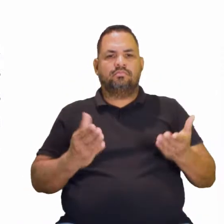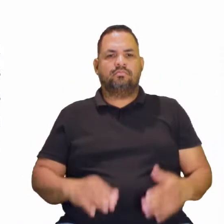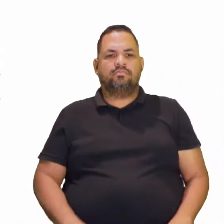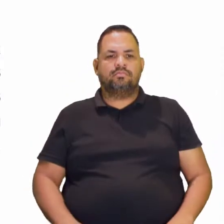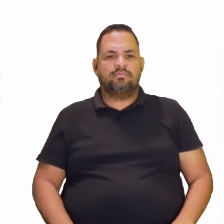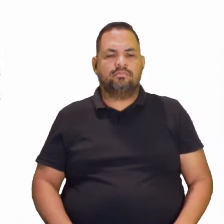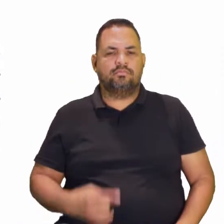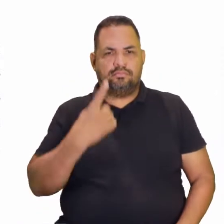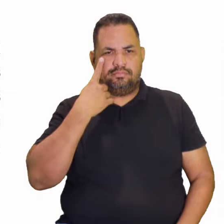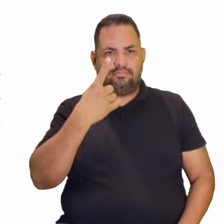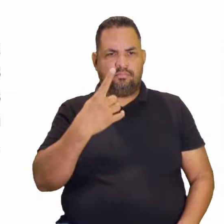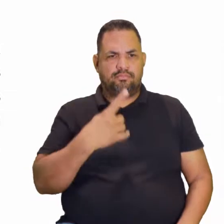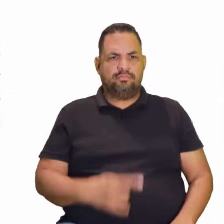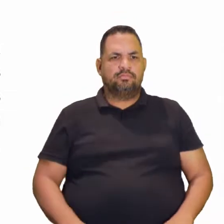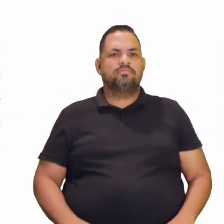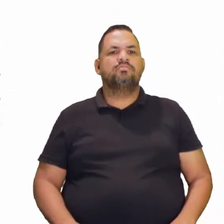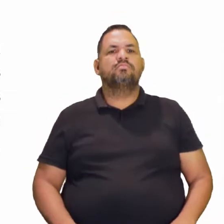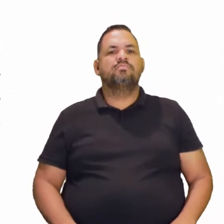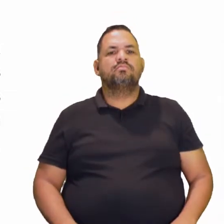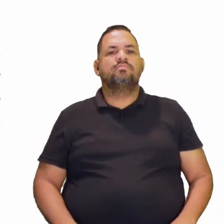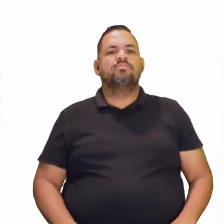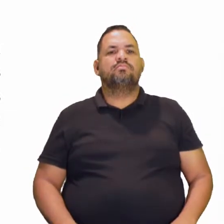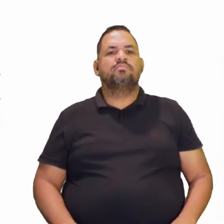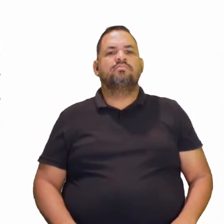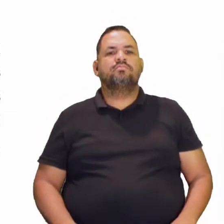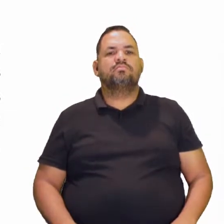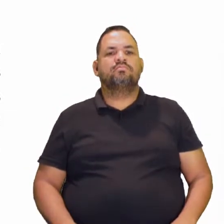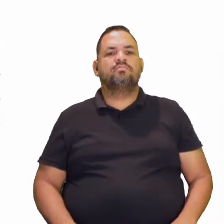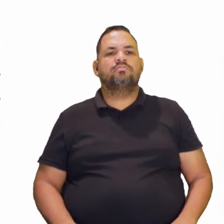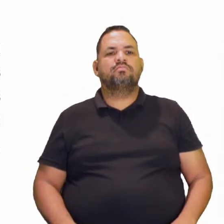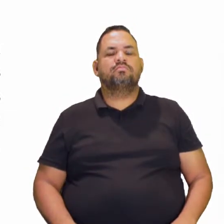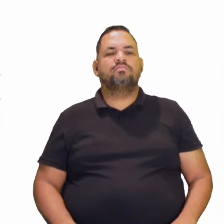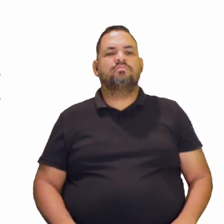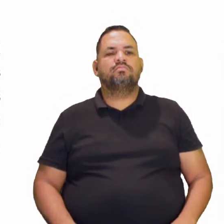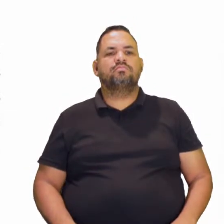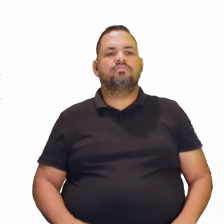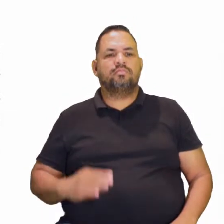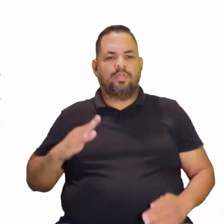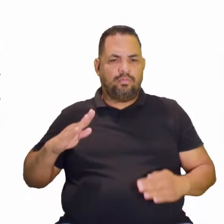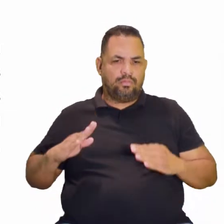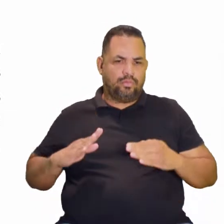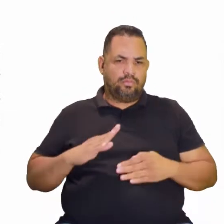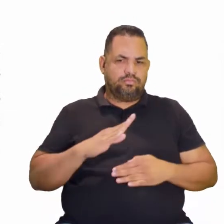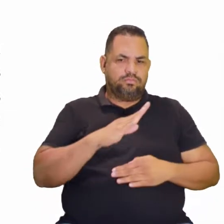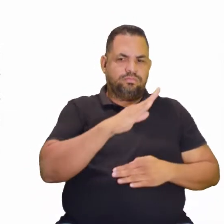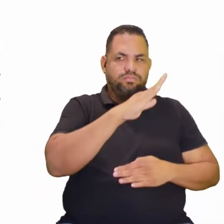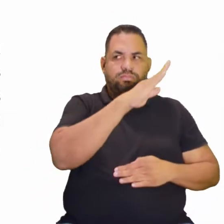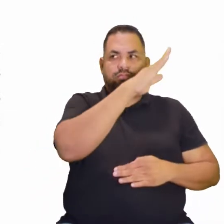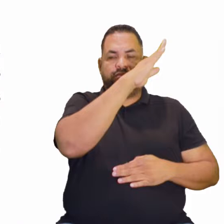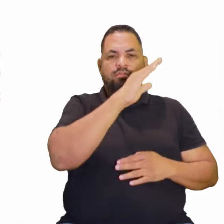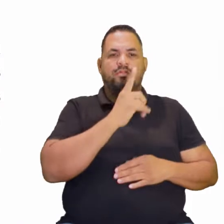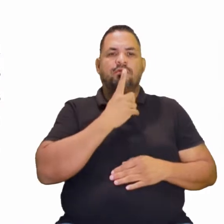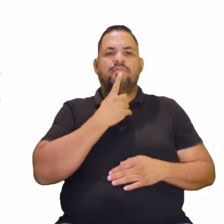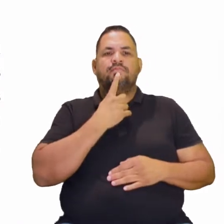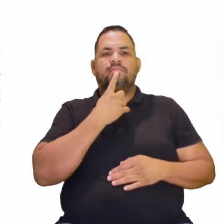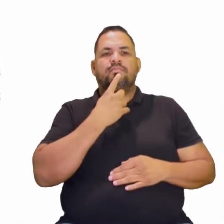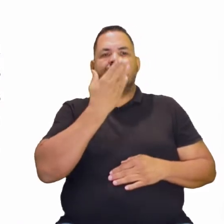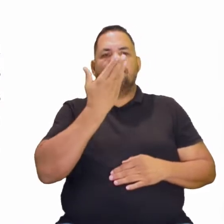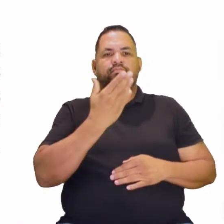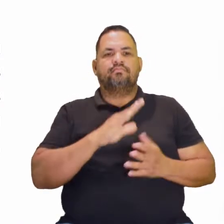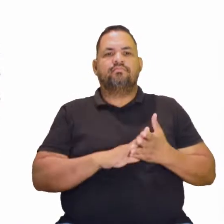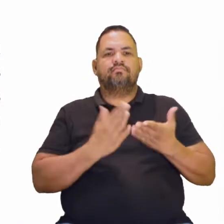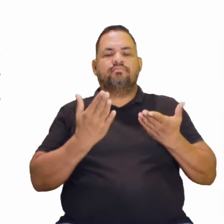do nosso olhar. E aqui nós vamos para o Morro Vermelho, que é uma das obras